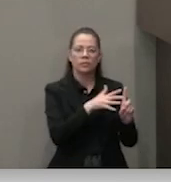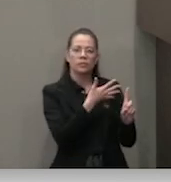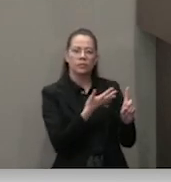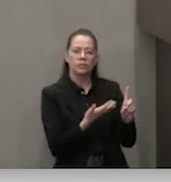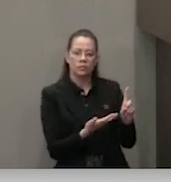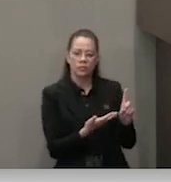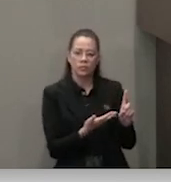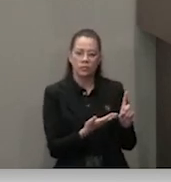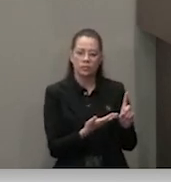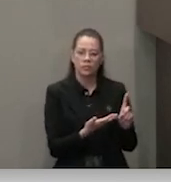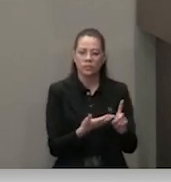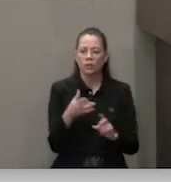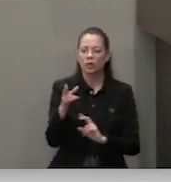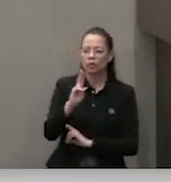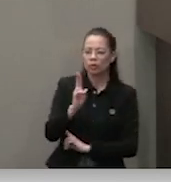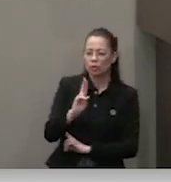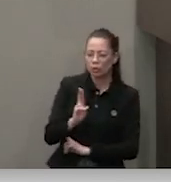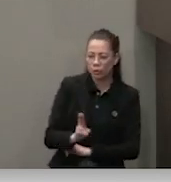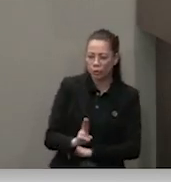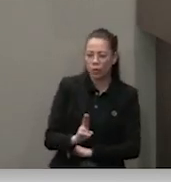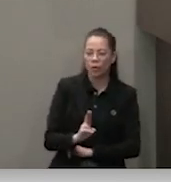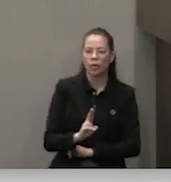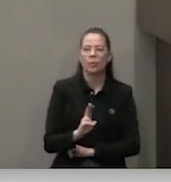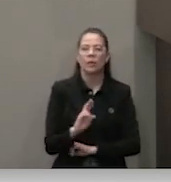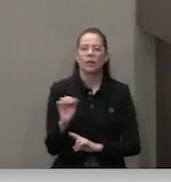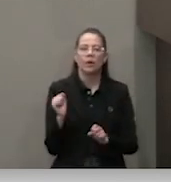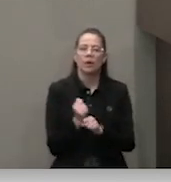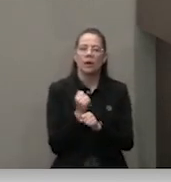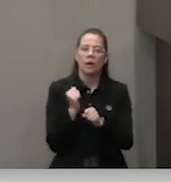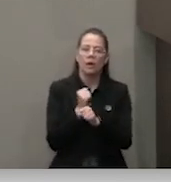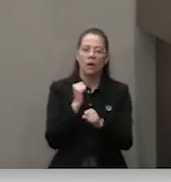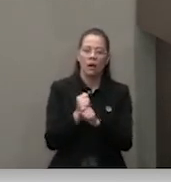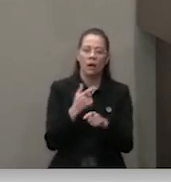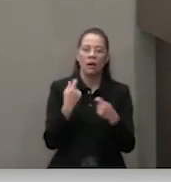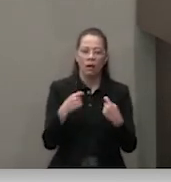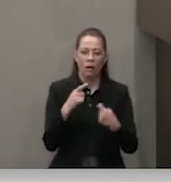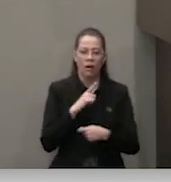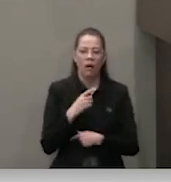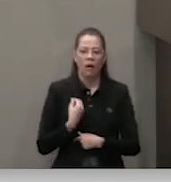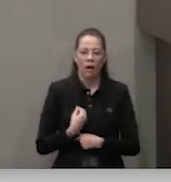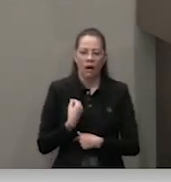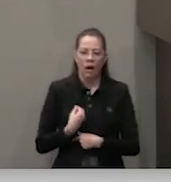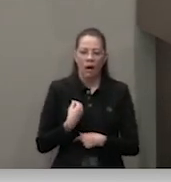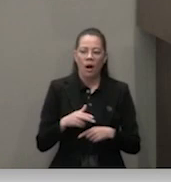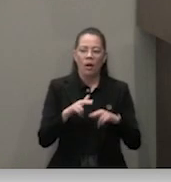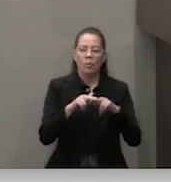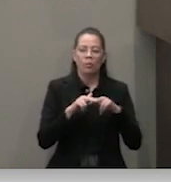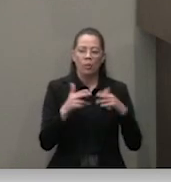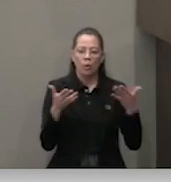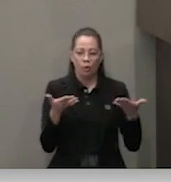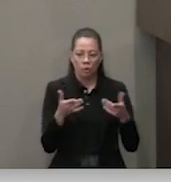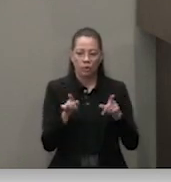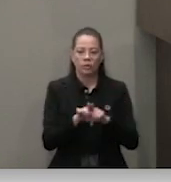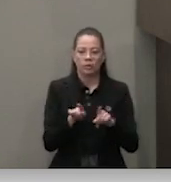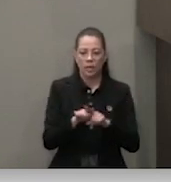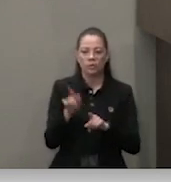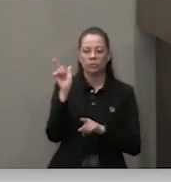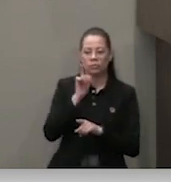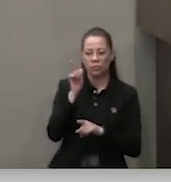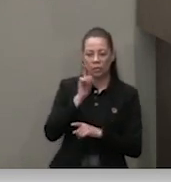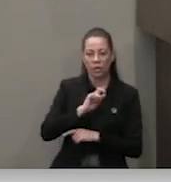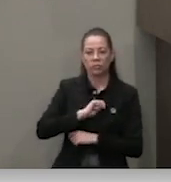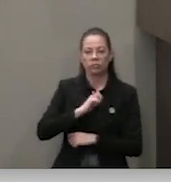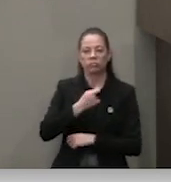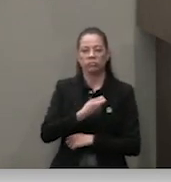a A nomenclatura de um de uma obra deveriam ser homenageado em vida e é por isso essa homenagem em Vida paraa Dra